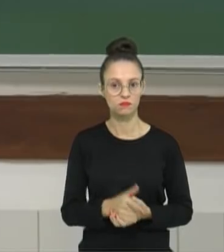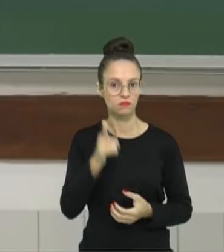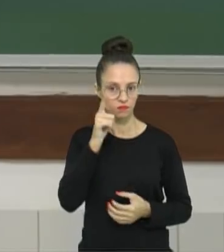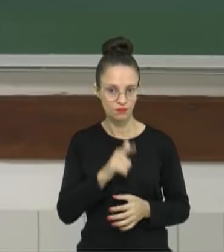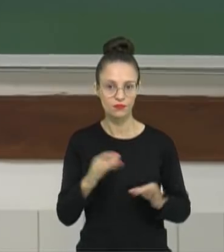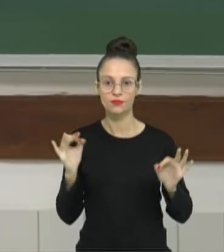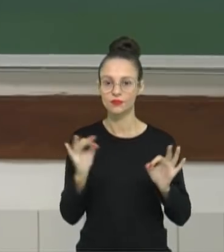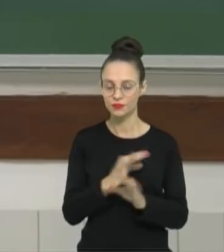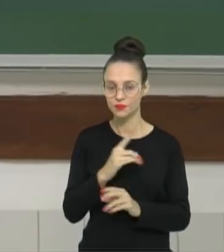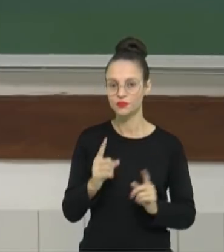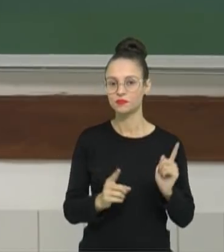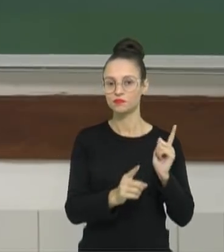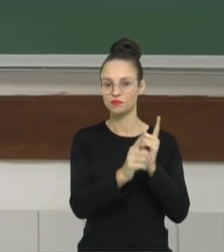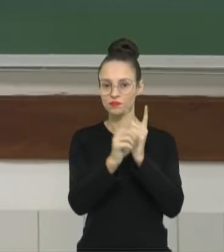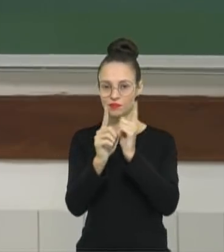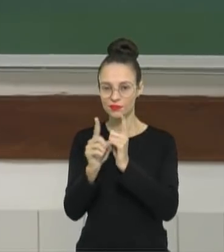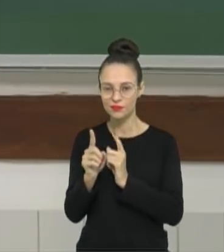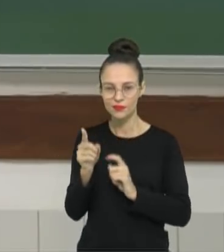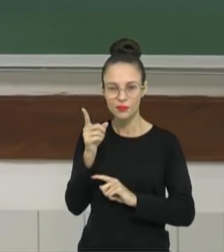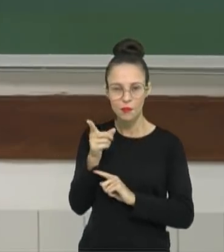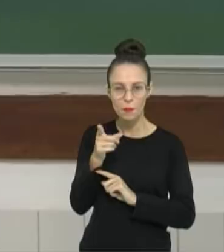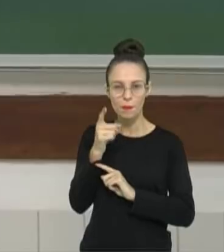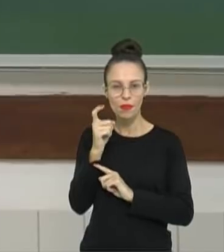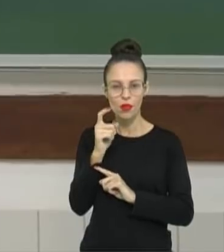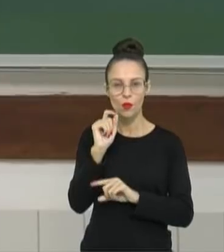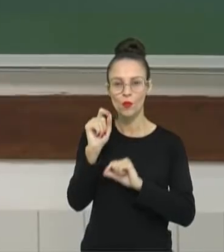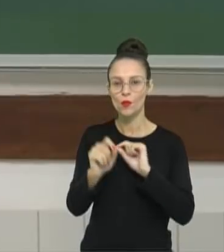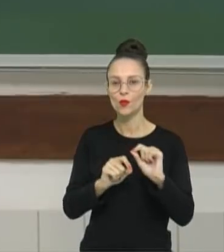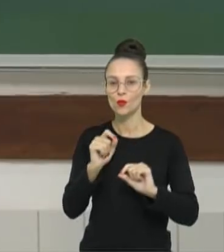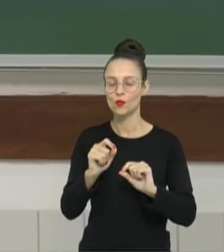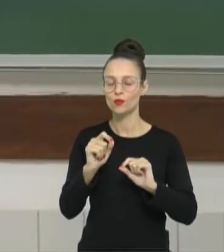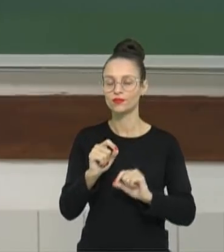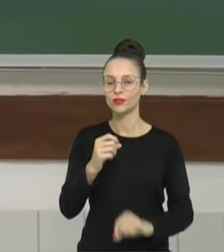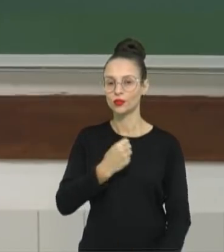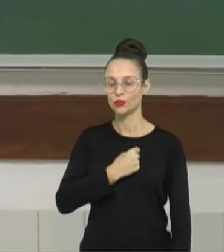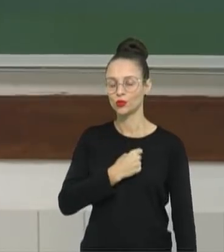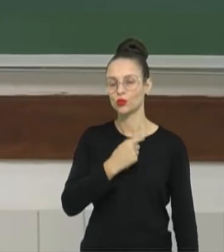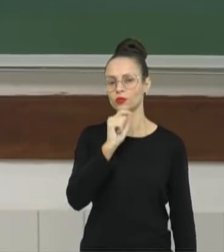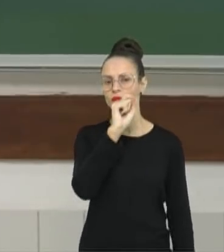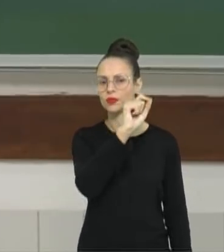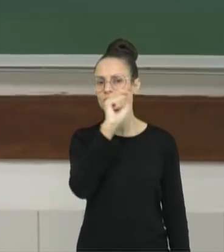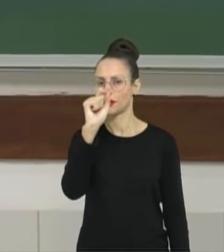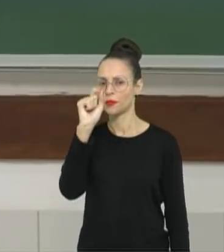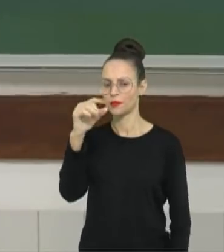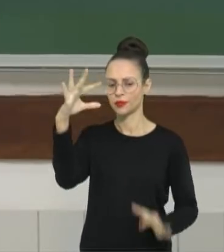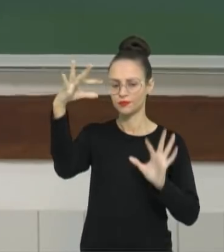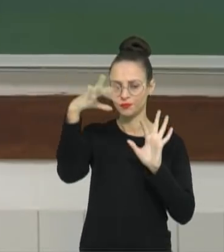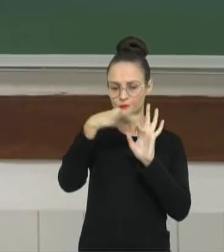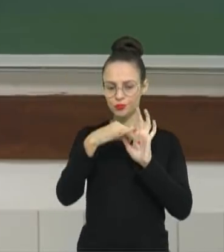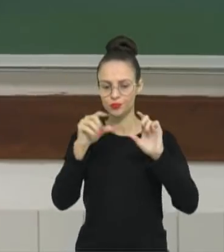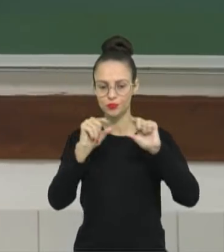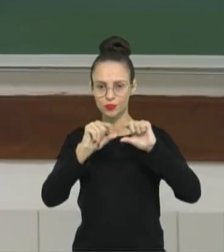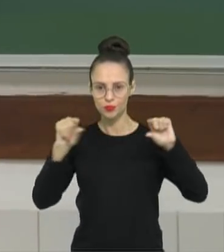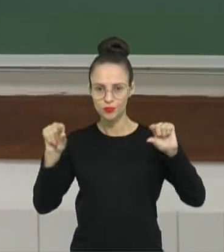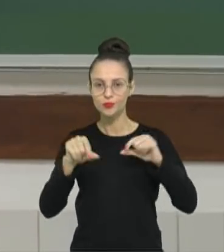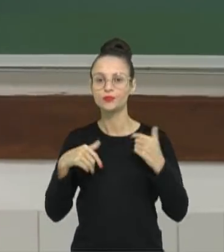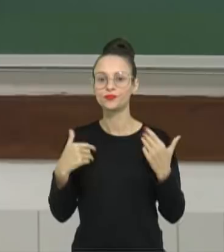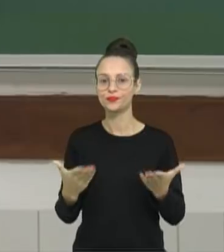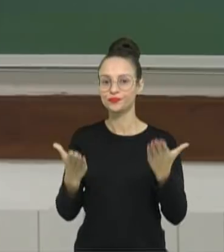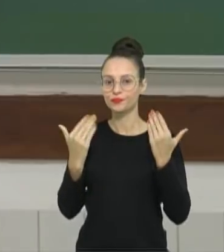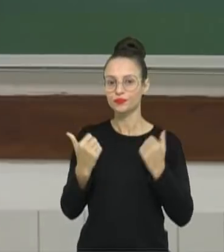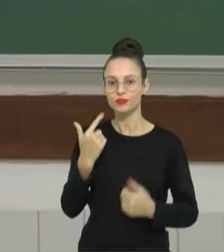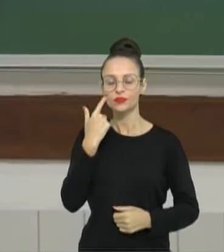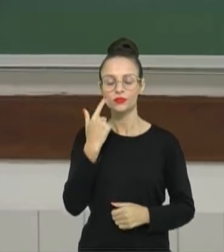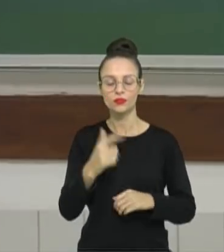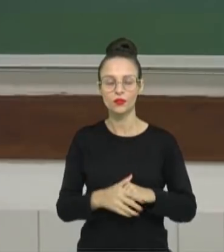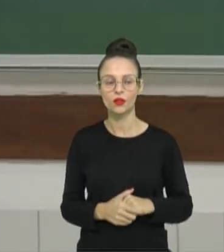conseguiu encontrar, conseguiu fazer referência da imagem com a frase? Vamos conferir então.